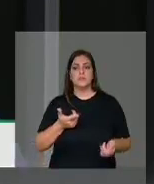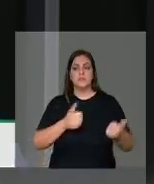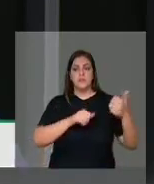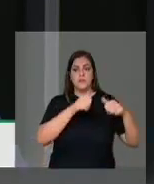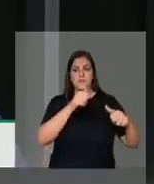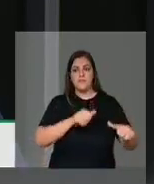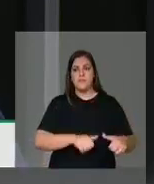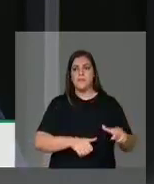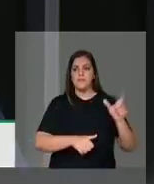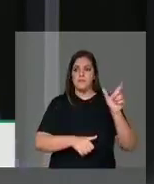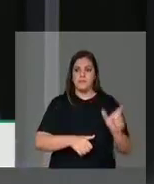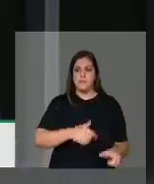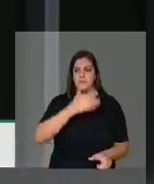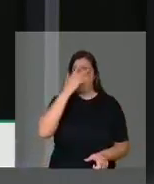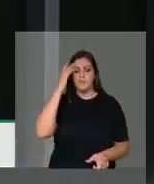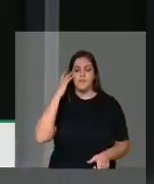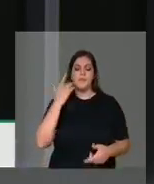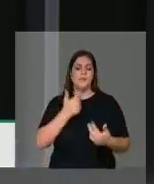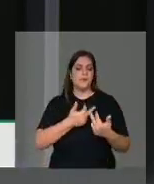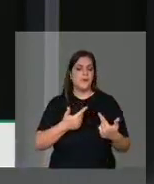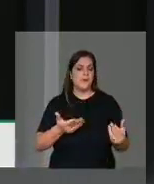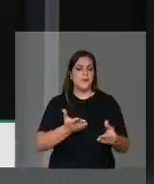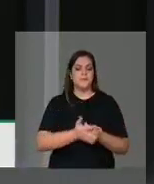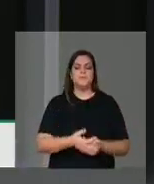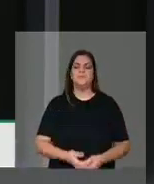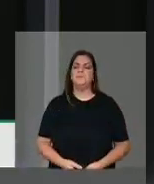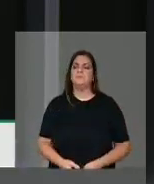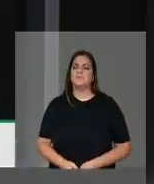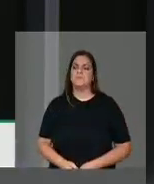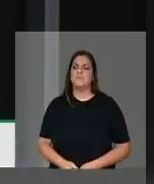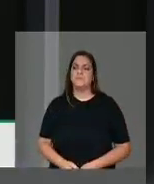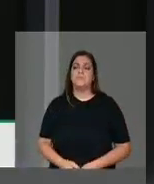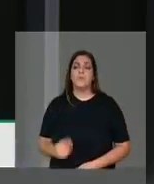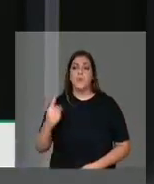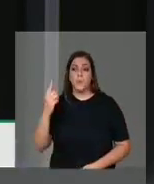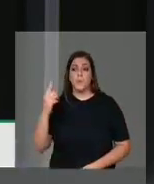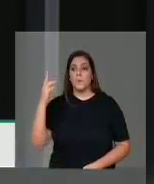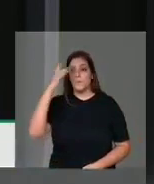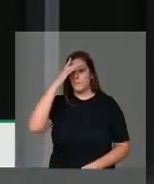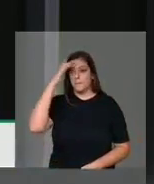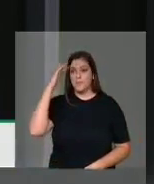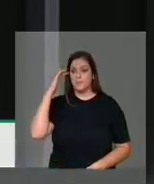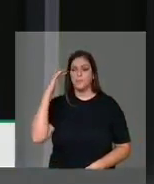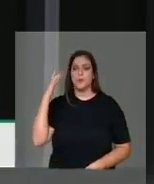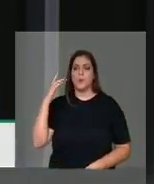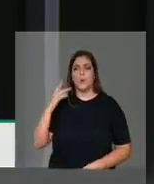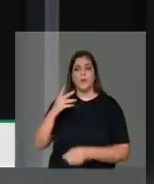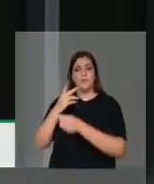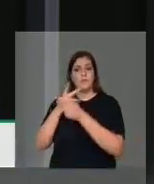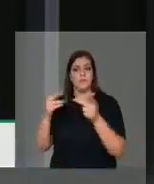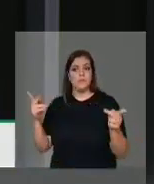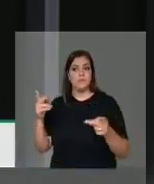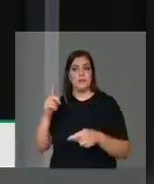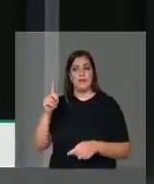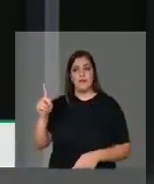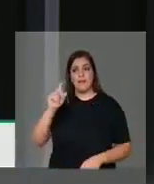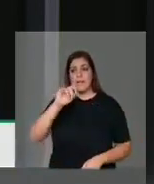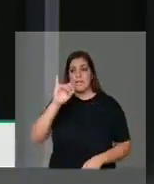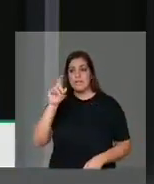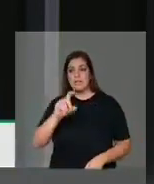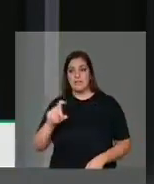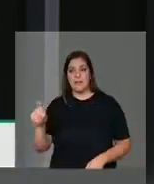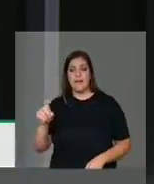pessoa próxima que visitou por alguns dias a Corte Constitucional da Itália, e na Itália os julgamentos não